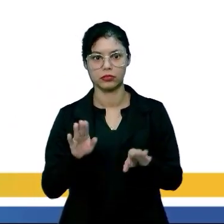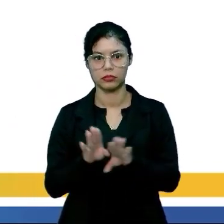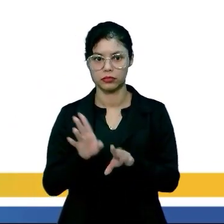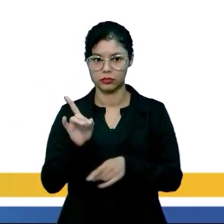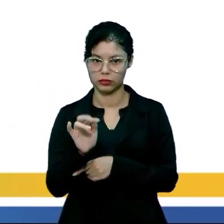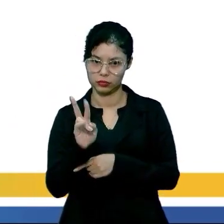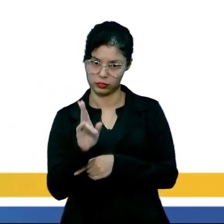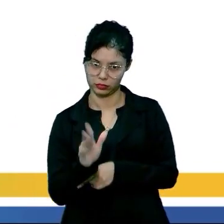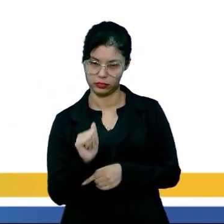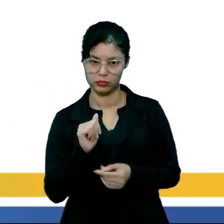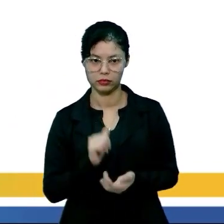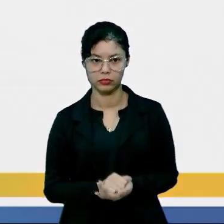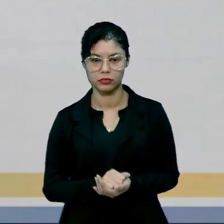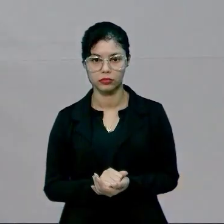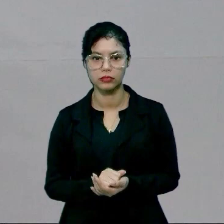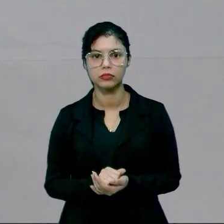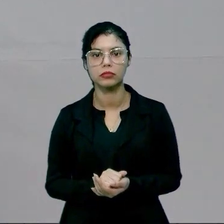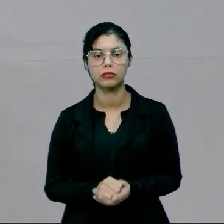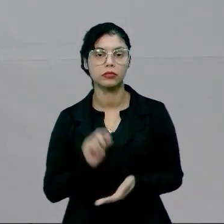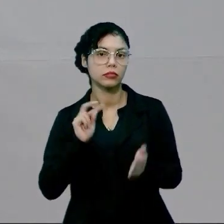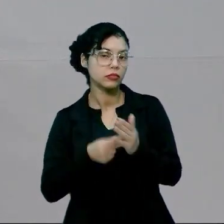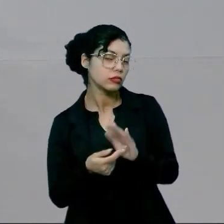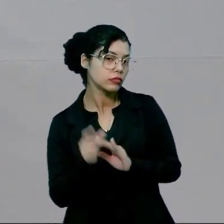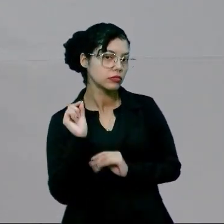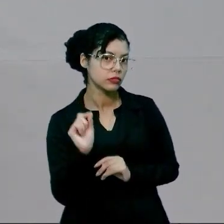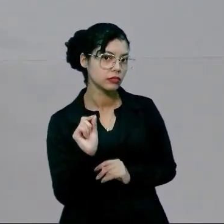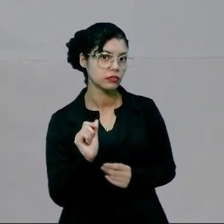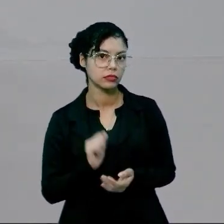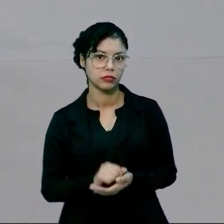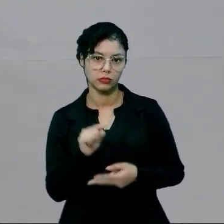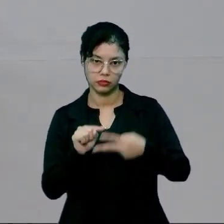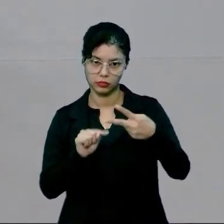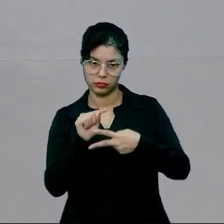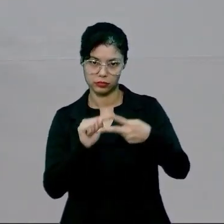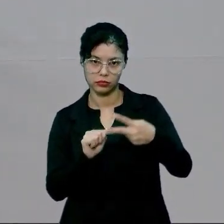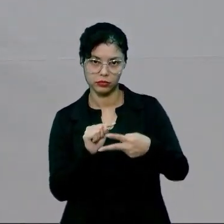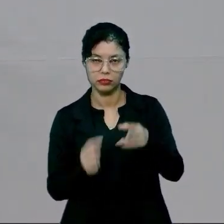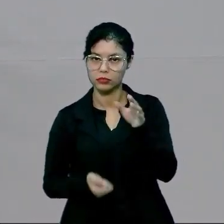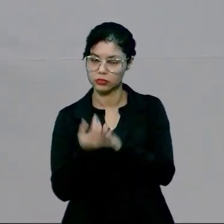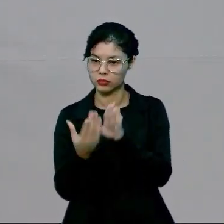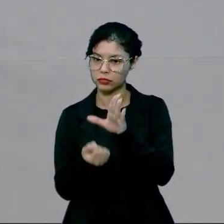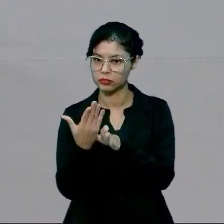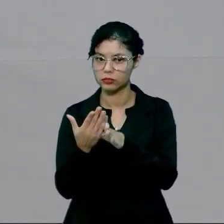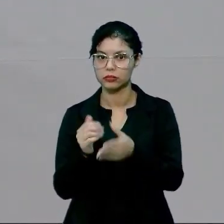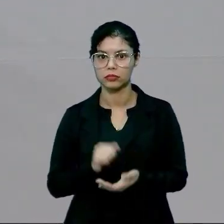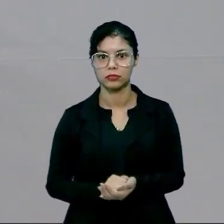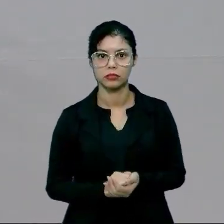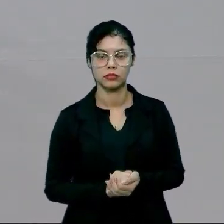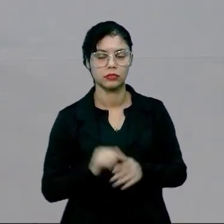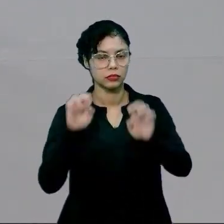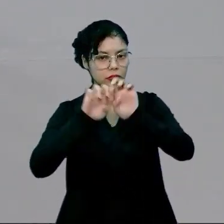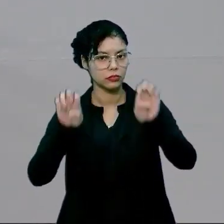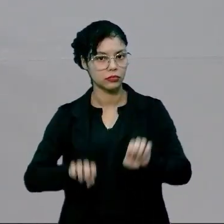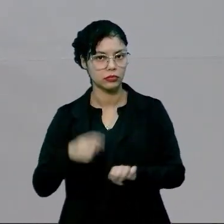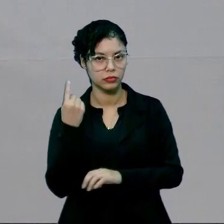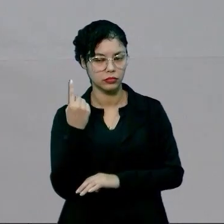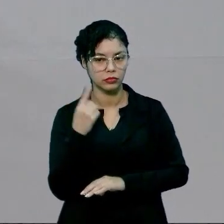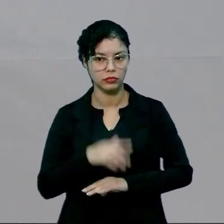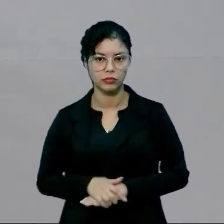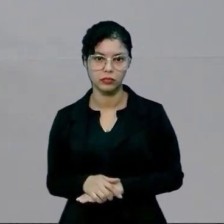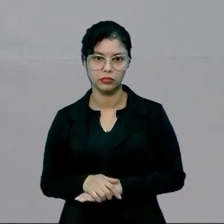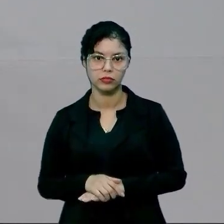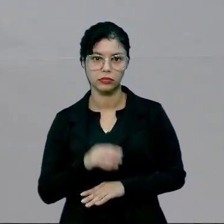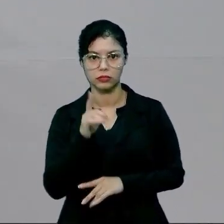dioica. Acontece que monóica quer dizer o quê? Que tem os dois gametas reprodutores numa estruturação.